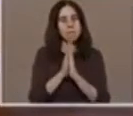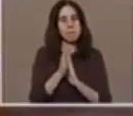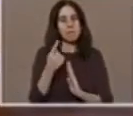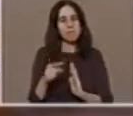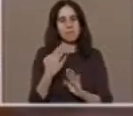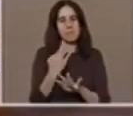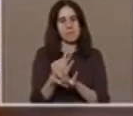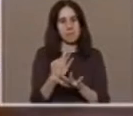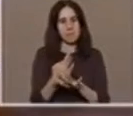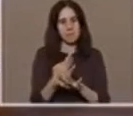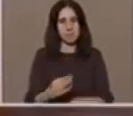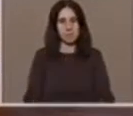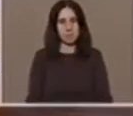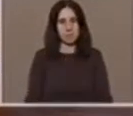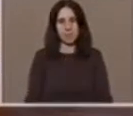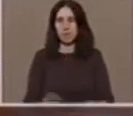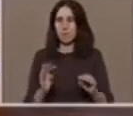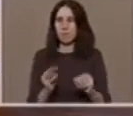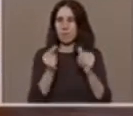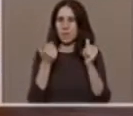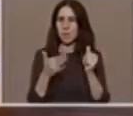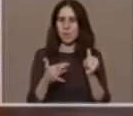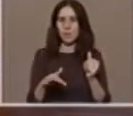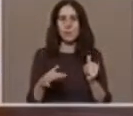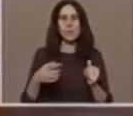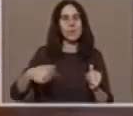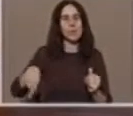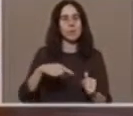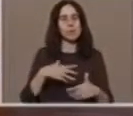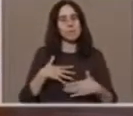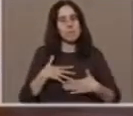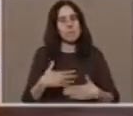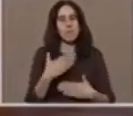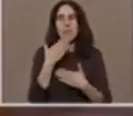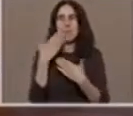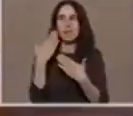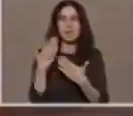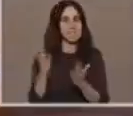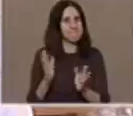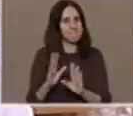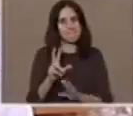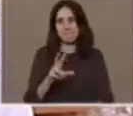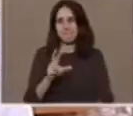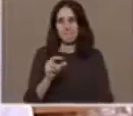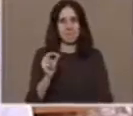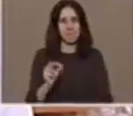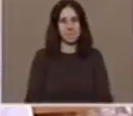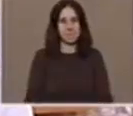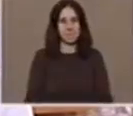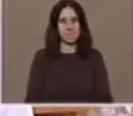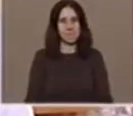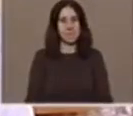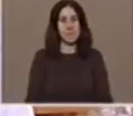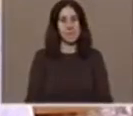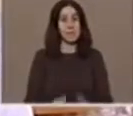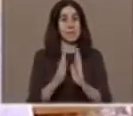Eucaristia. Milagre extraordinário que não nos devemos cansar de agradecer. Que a participação